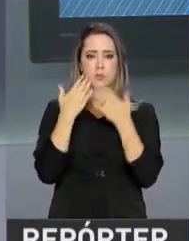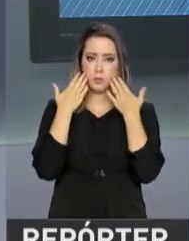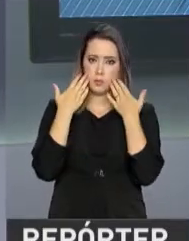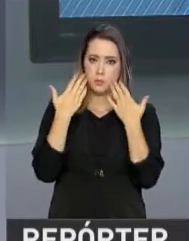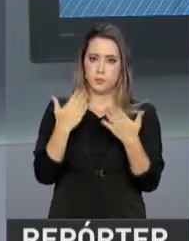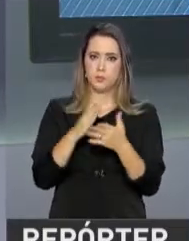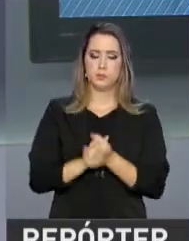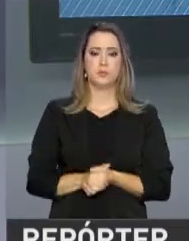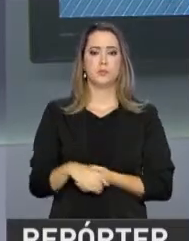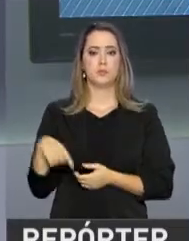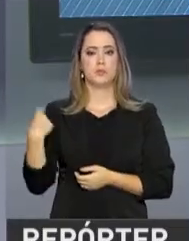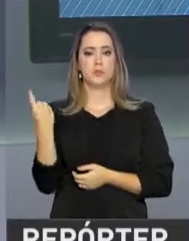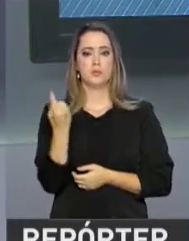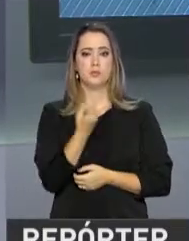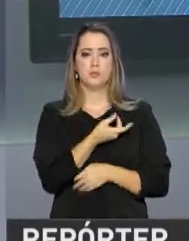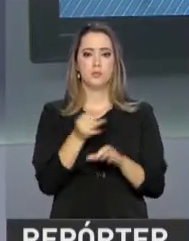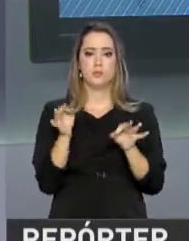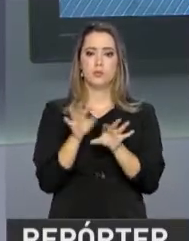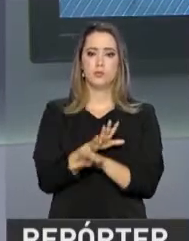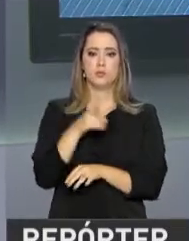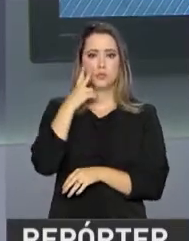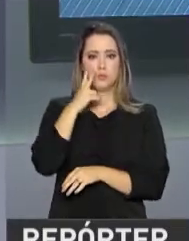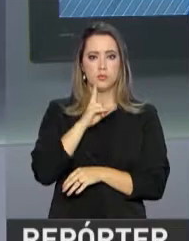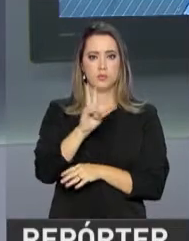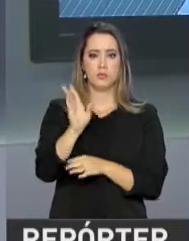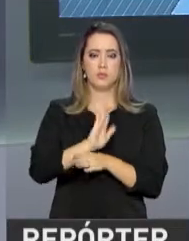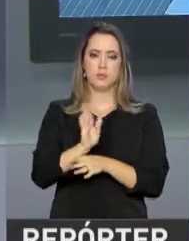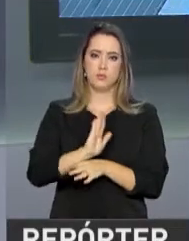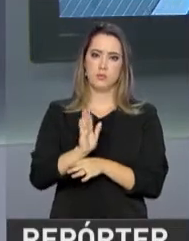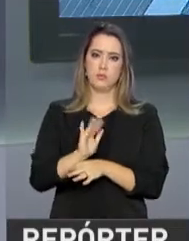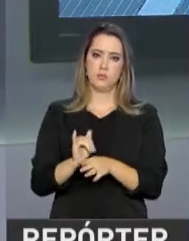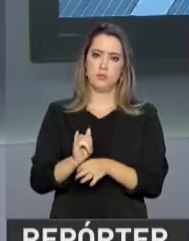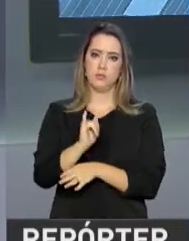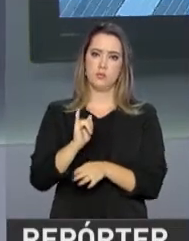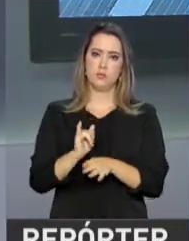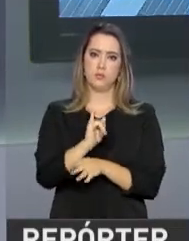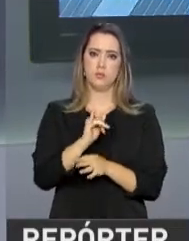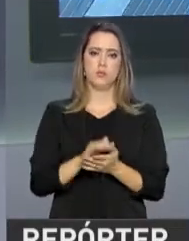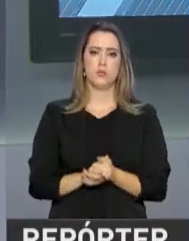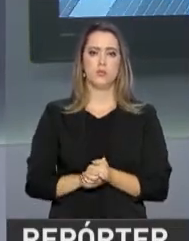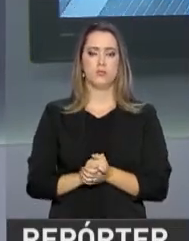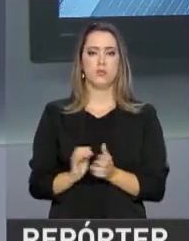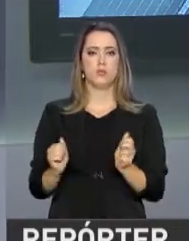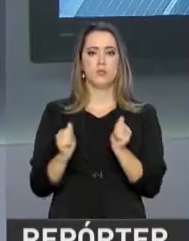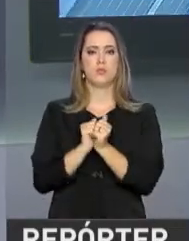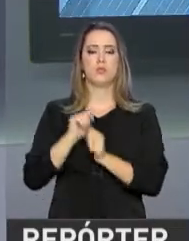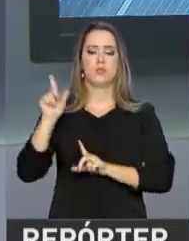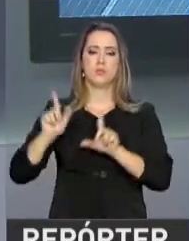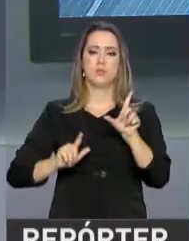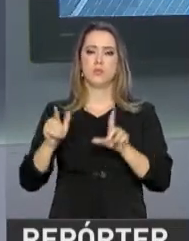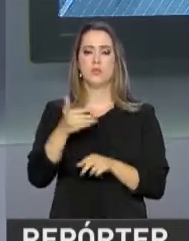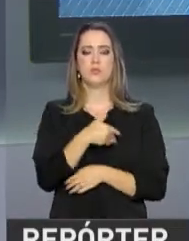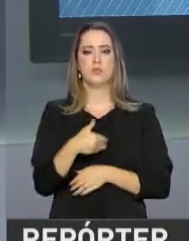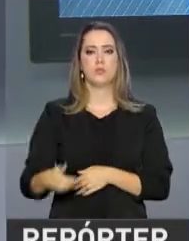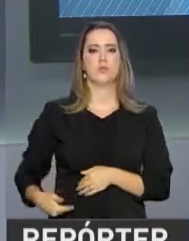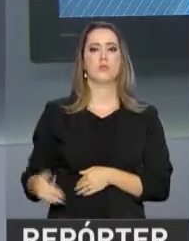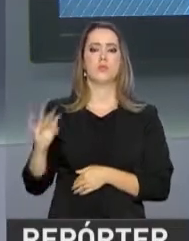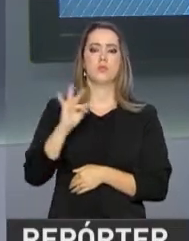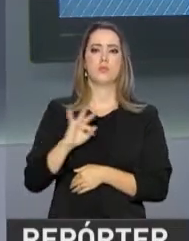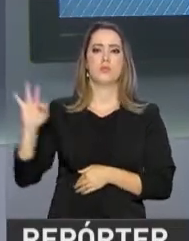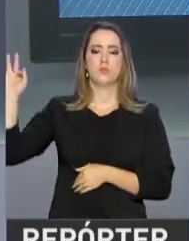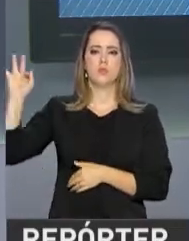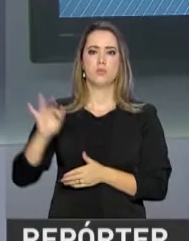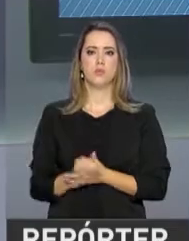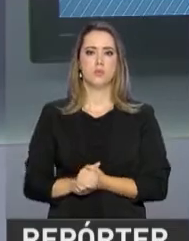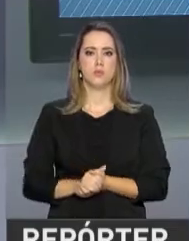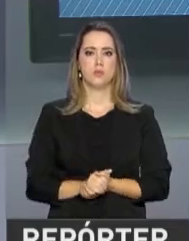edições e nós ficamos por aqui você pode rever as reportagens no youtube continue com a gente aqui na nbr a tv do governo